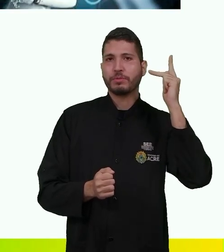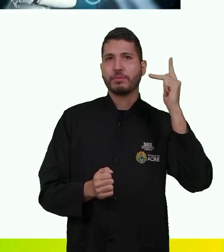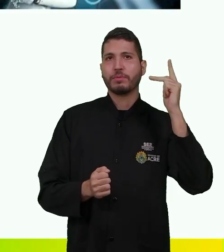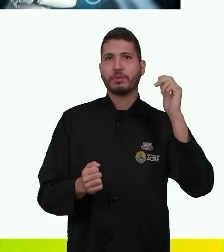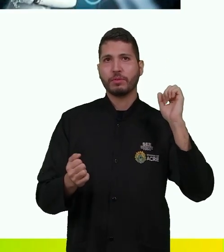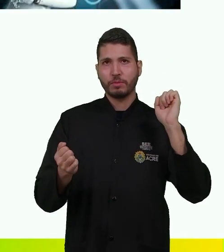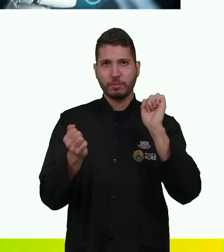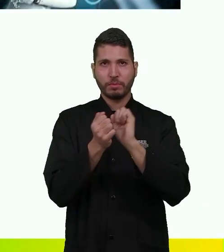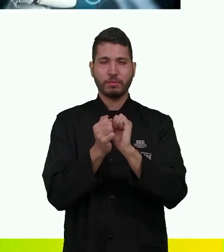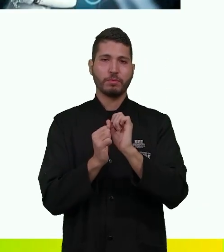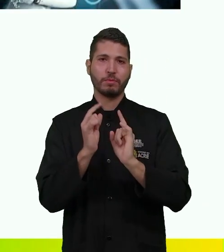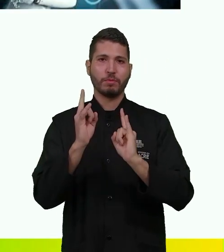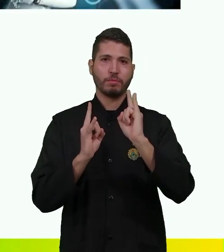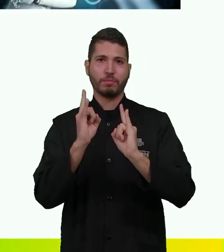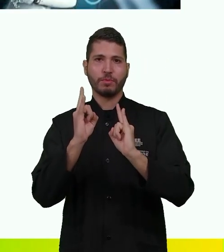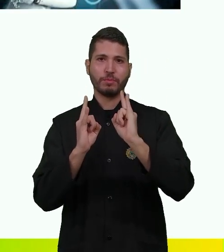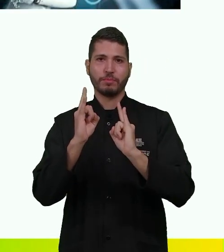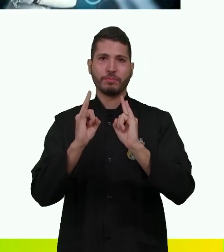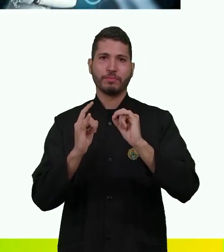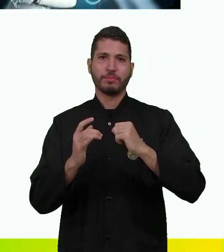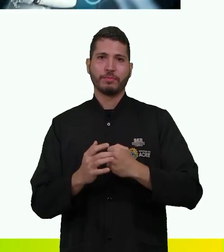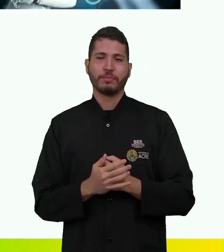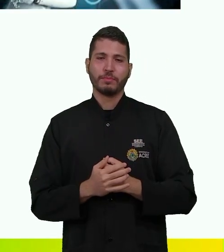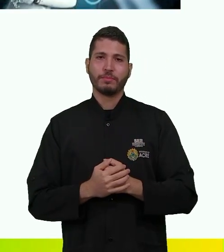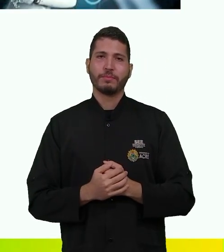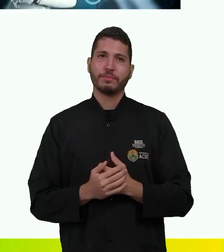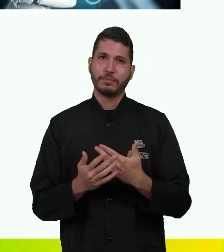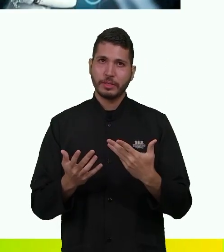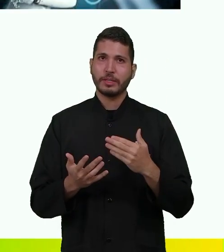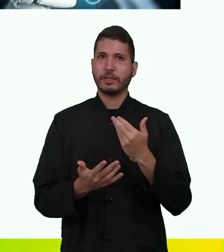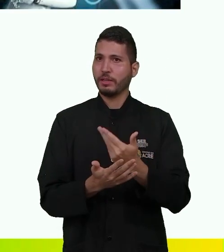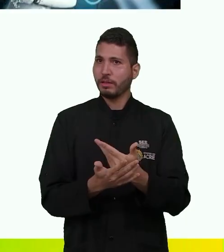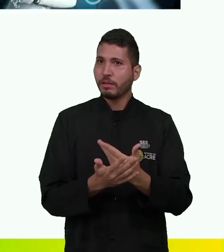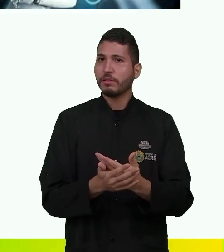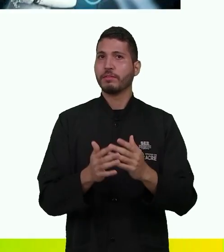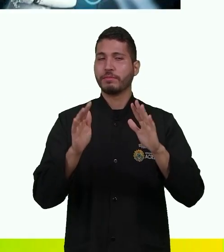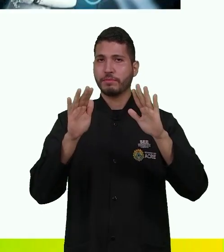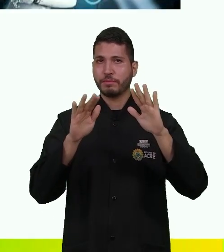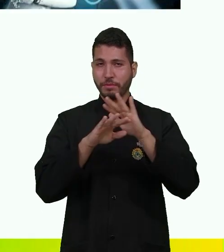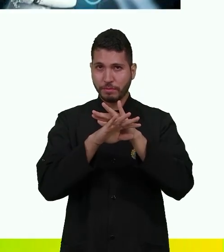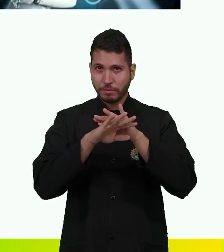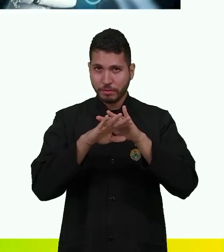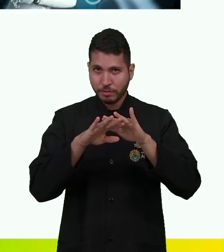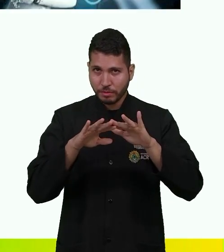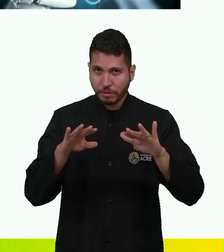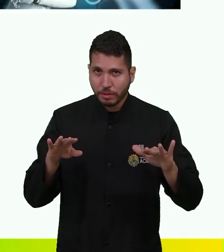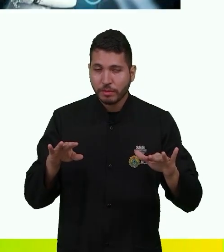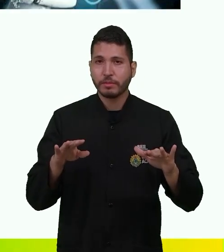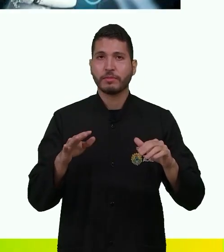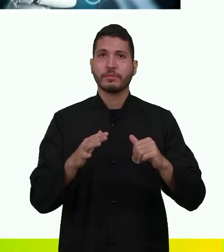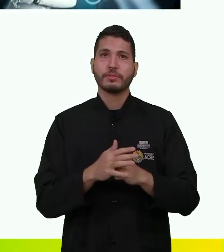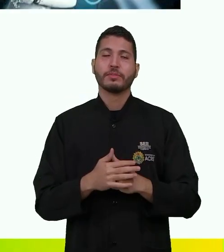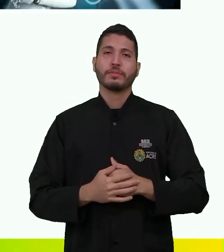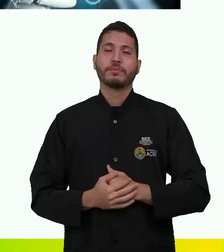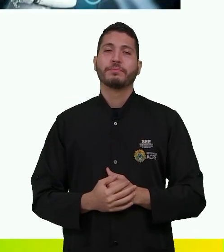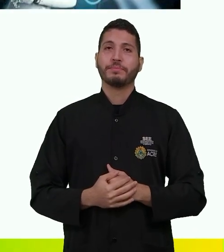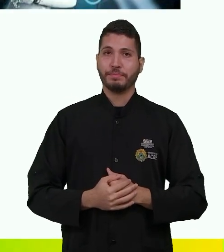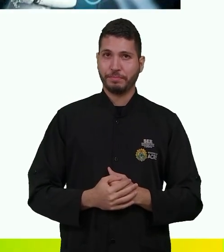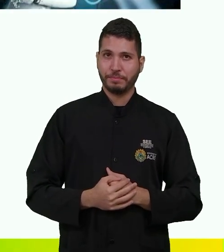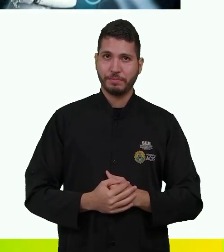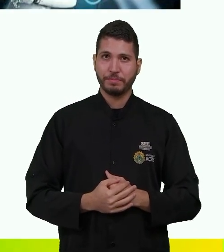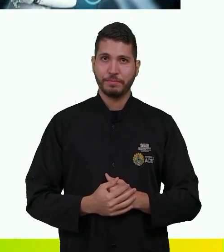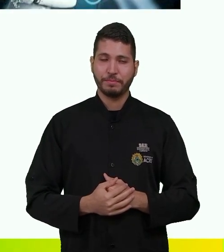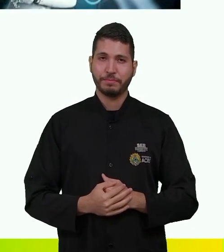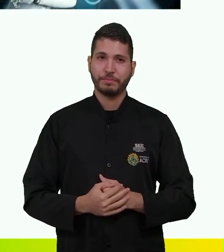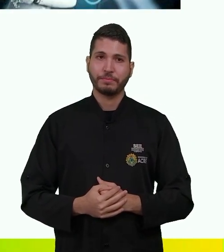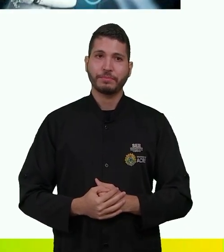forma resumida, foi essa a nossa aula, lembrando um pouquinho lá da primeira também, que nós tratamos sobre